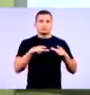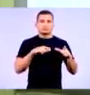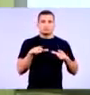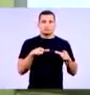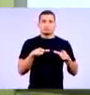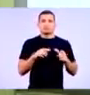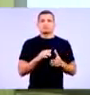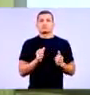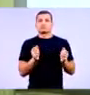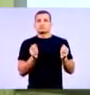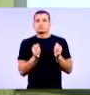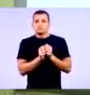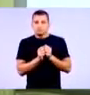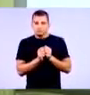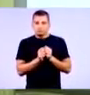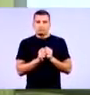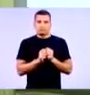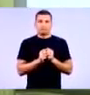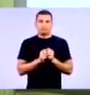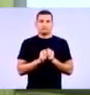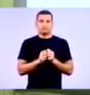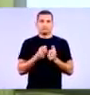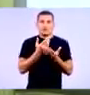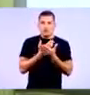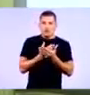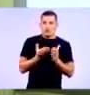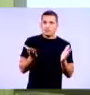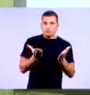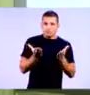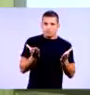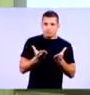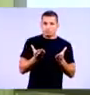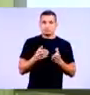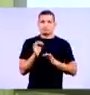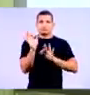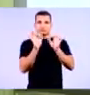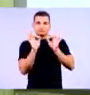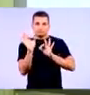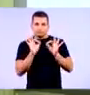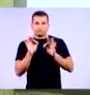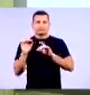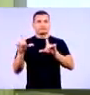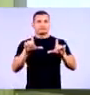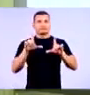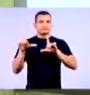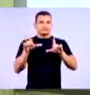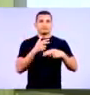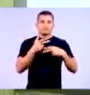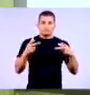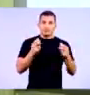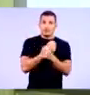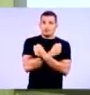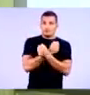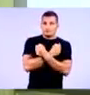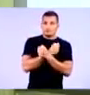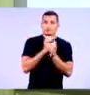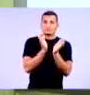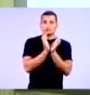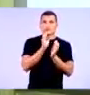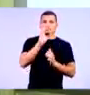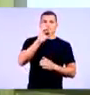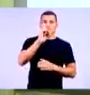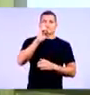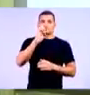para a construção da nossa aula de hoje, para a edição dos nossos tutoriais da nossa aula. Um abraço para a equipe da DE, para a